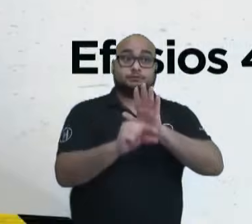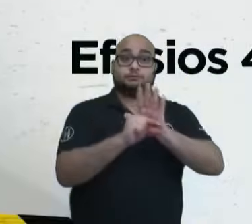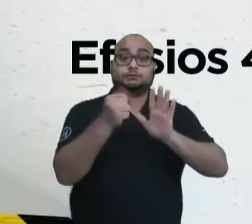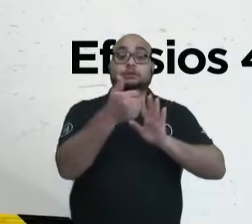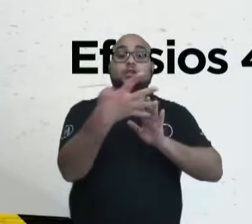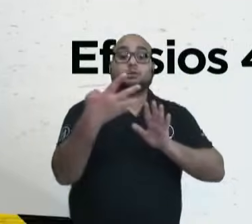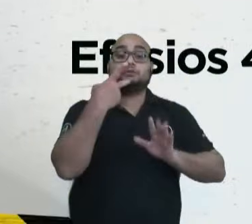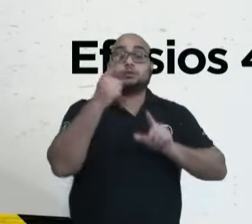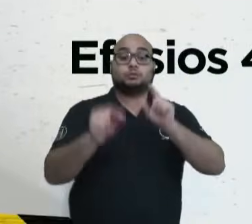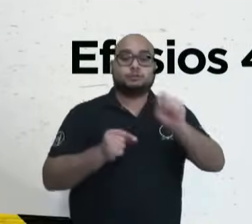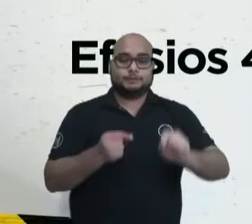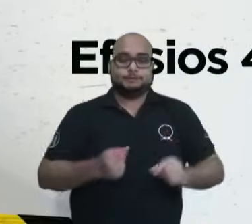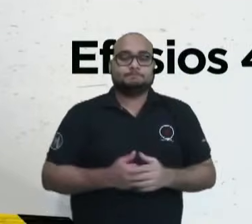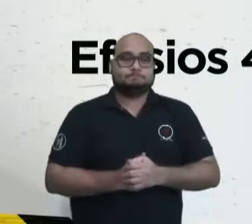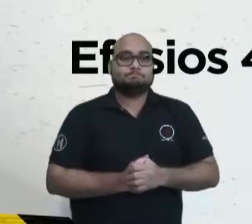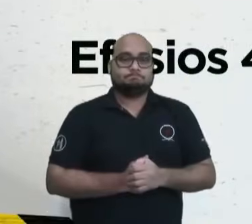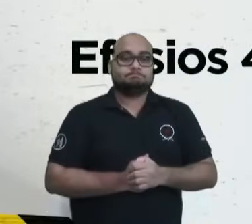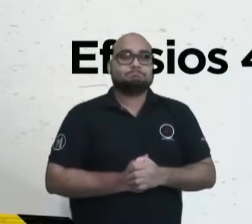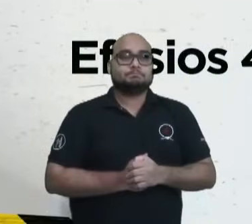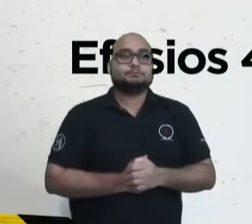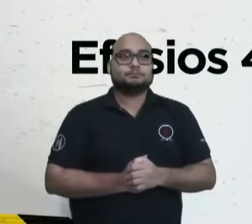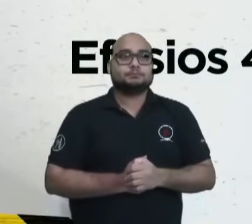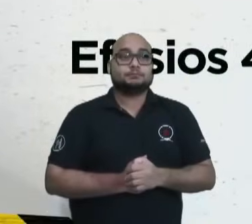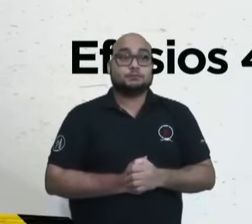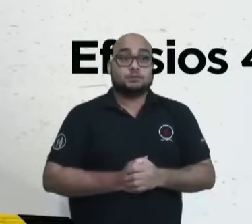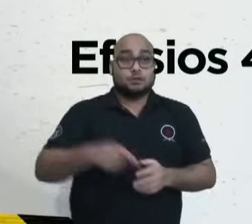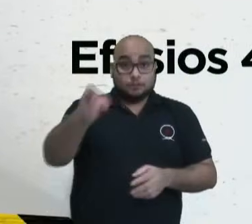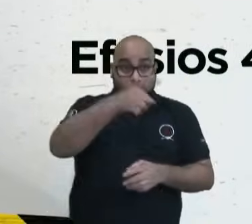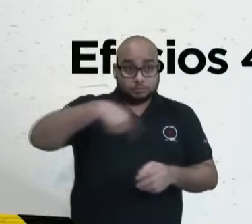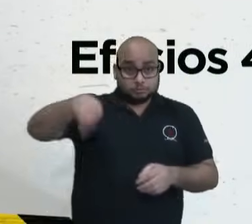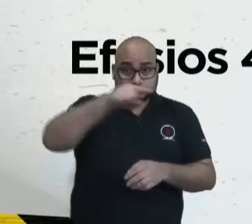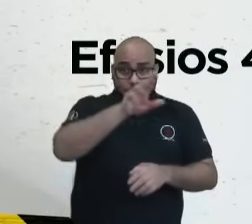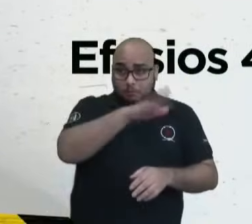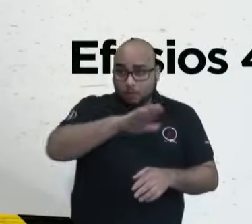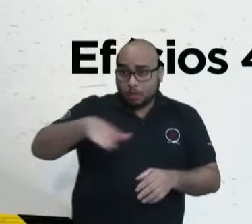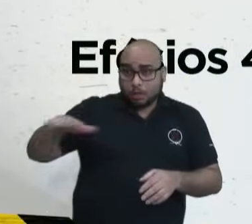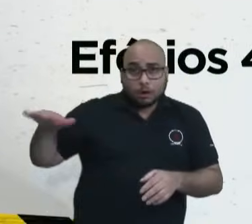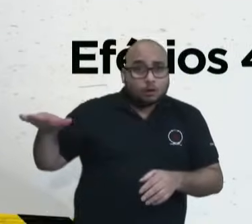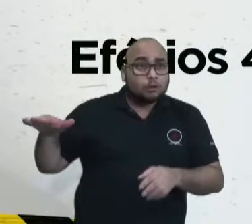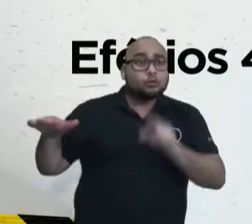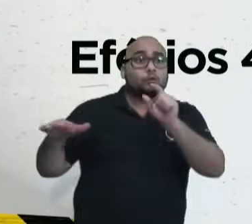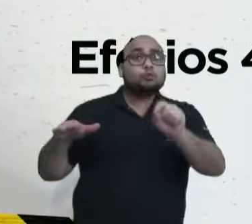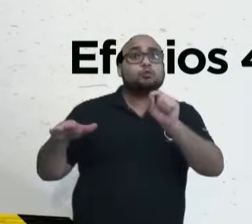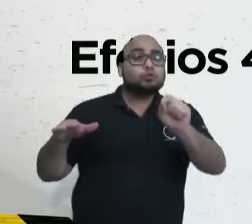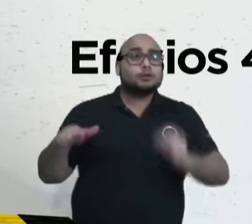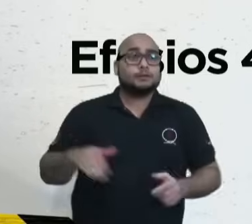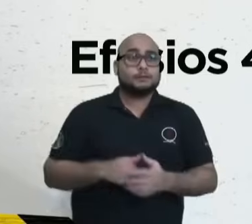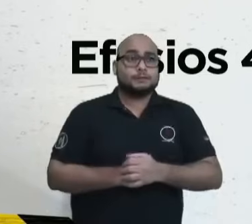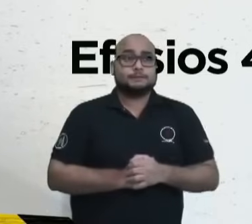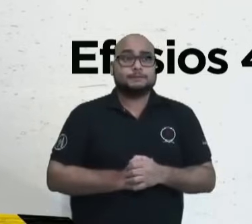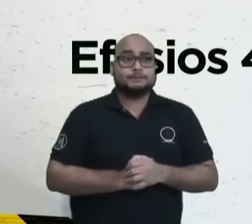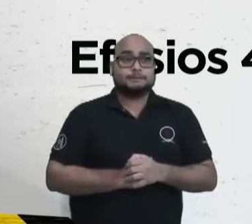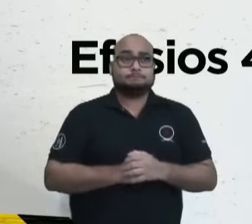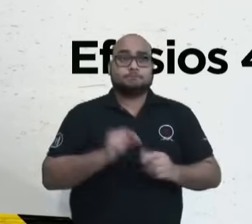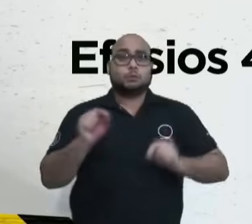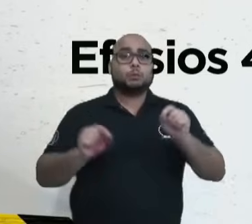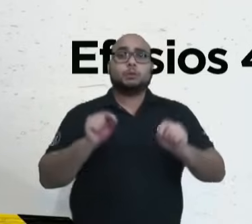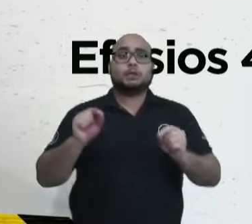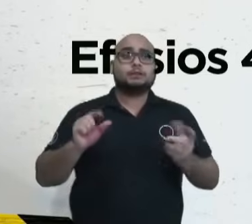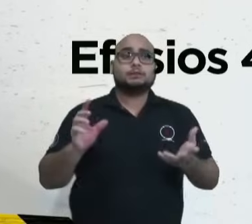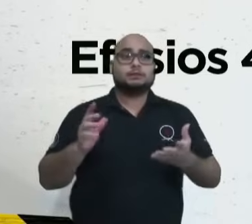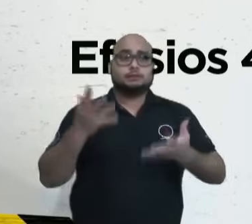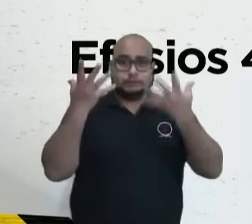não sejamos mais meninos inconstantes levados em roda por todo o vento de